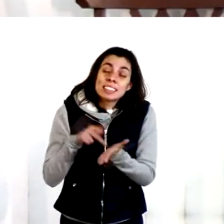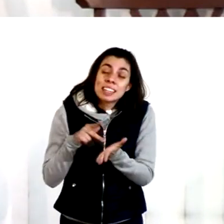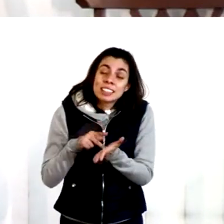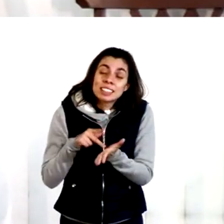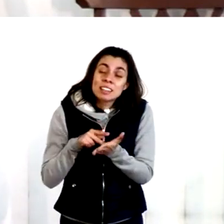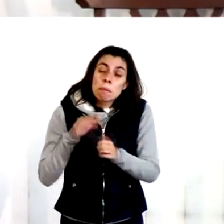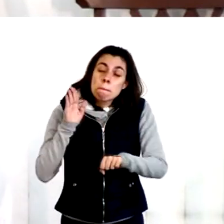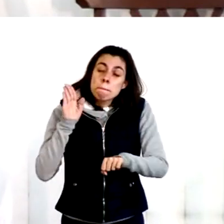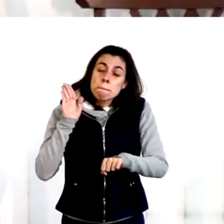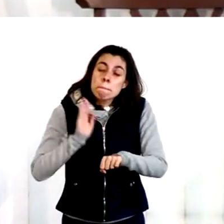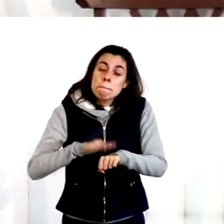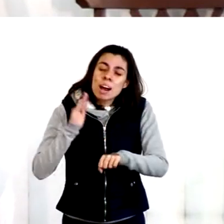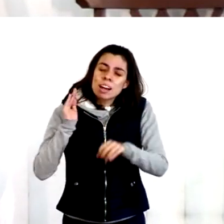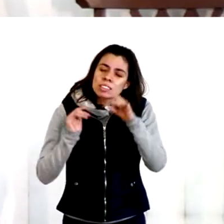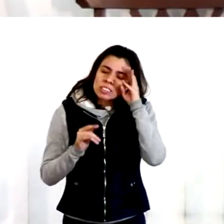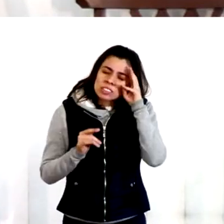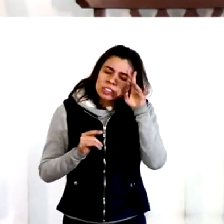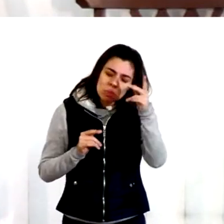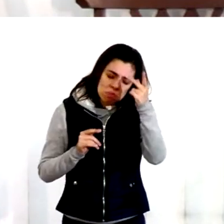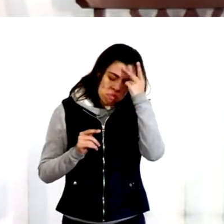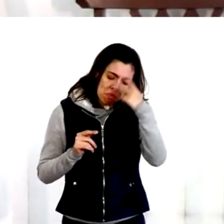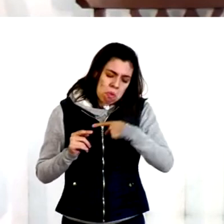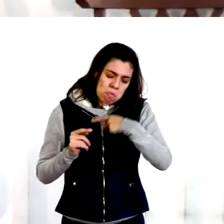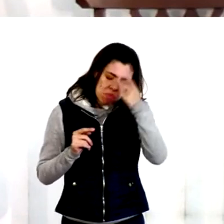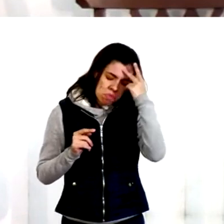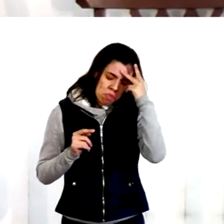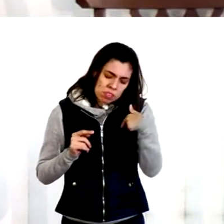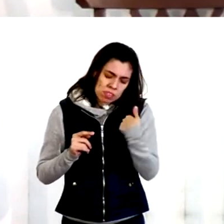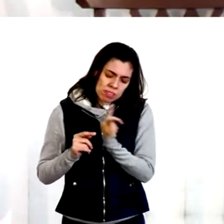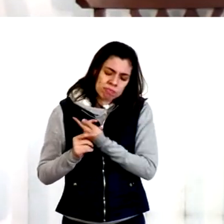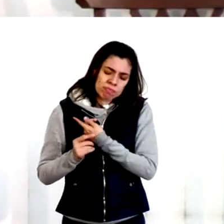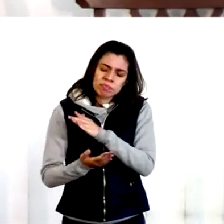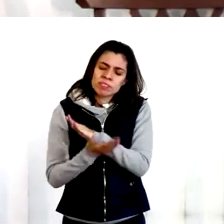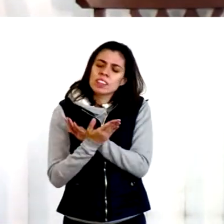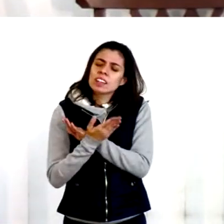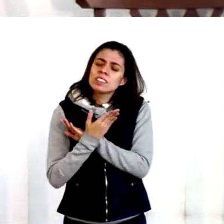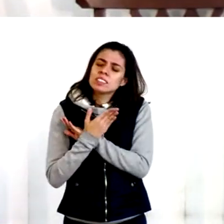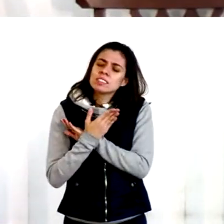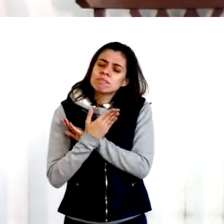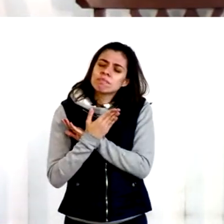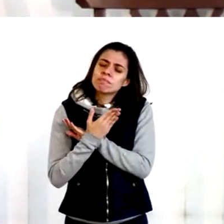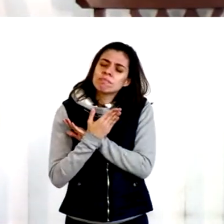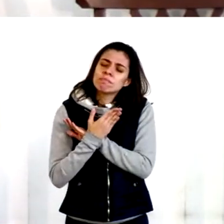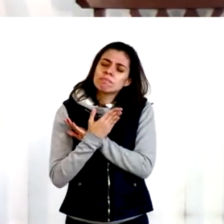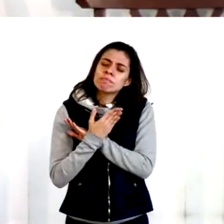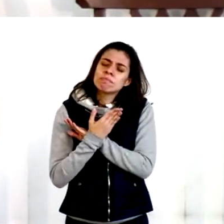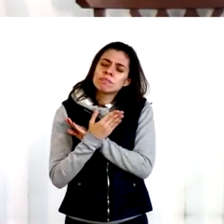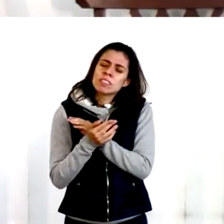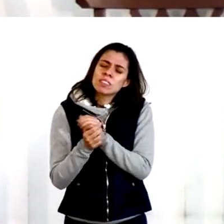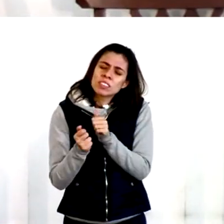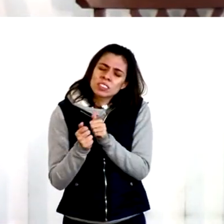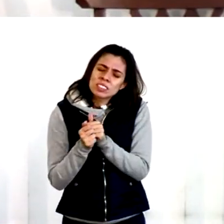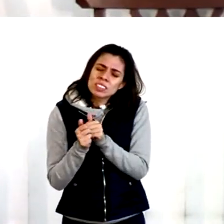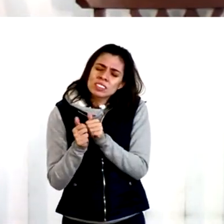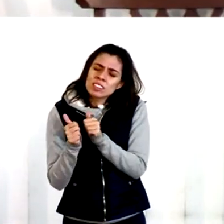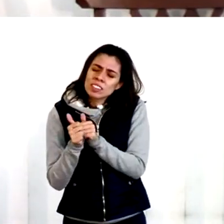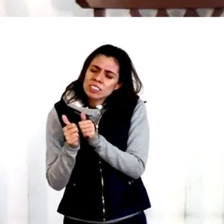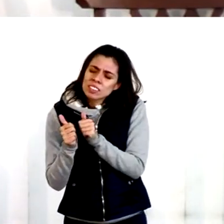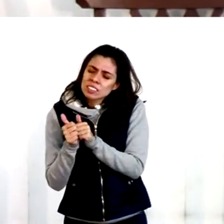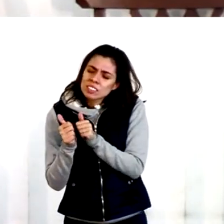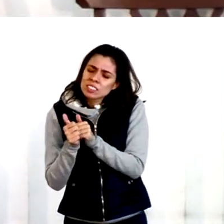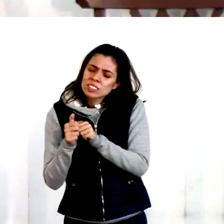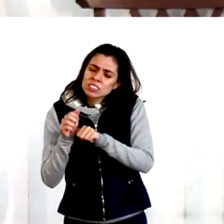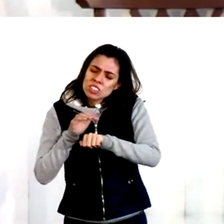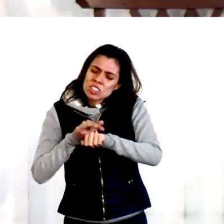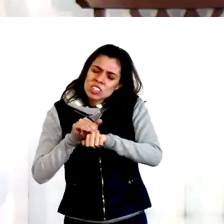nossos sonhos. Senhor amado, ajuda-nos nisso, aproxima-nos mais de Ti,